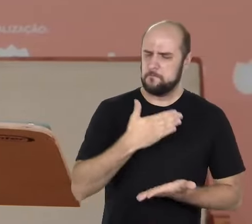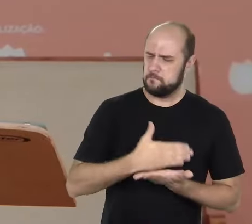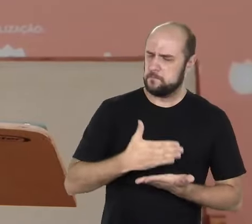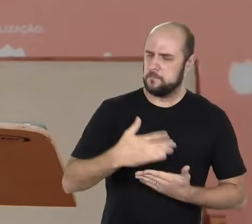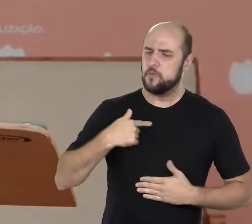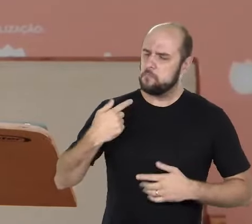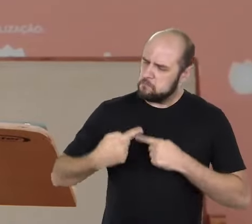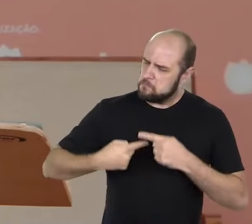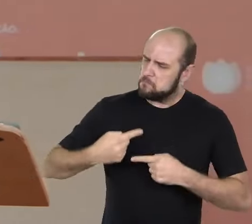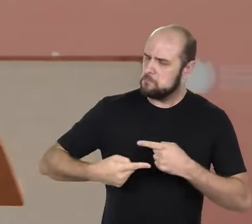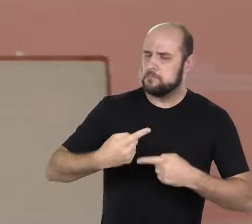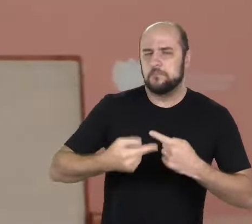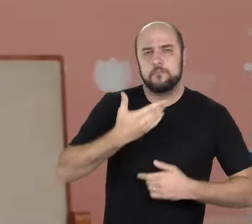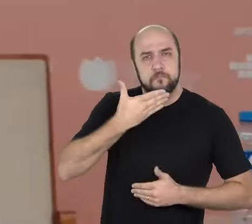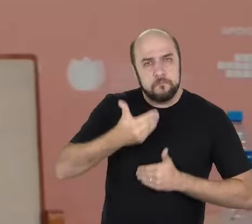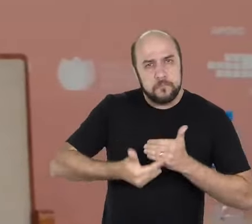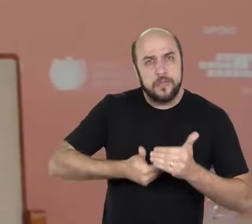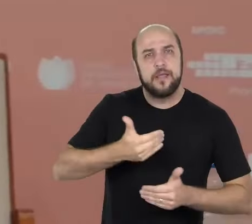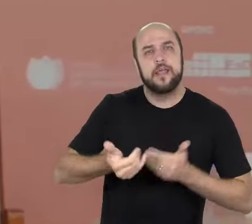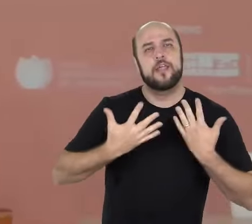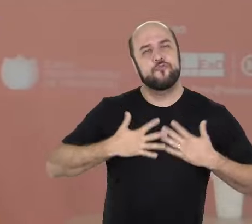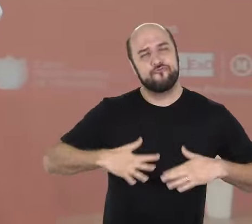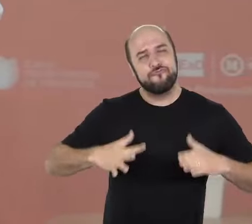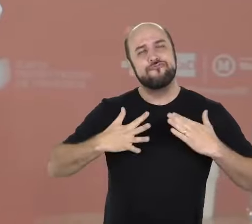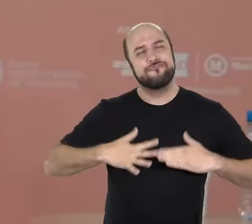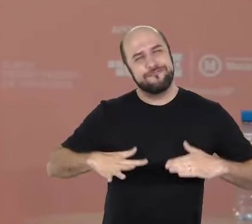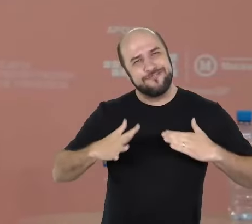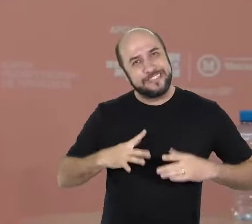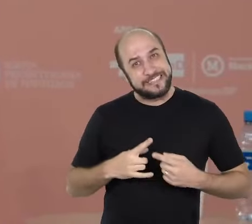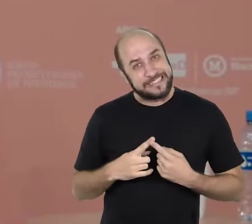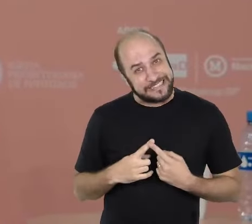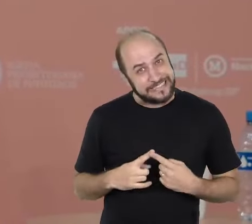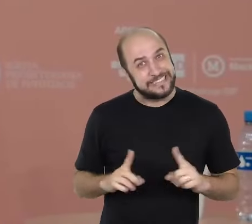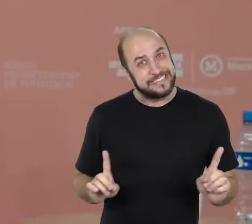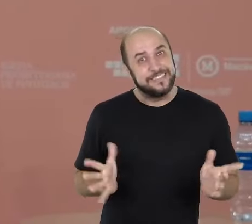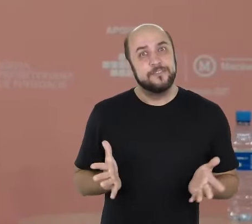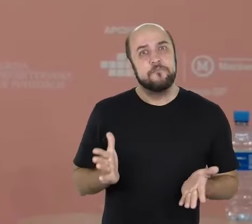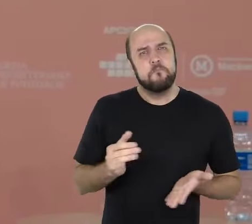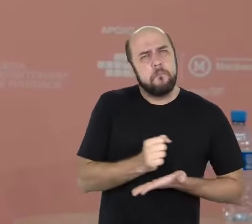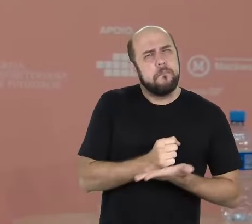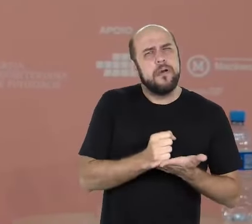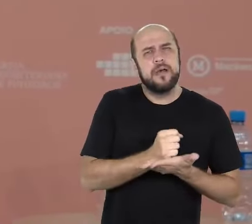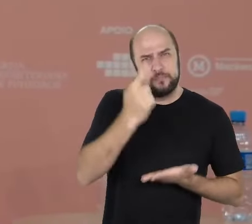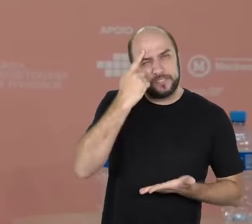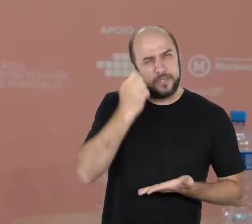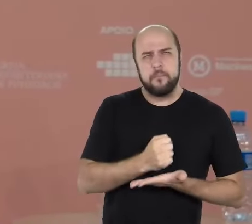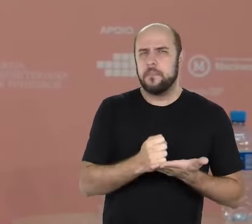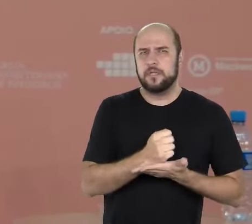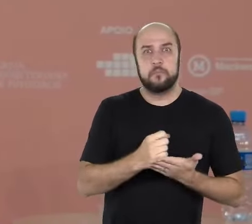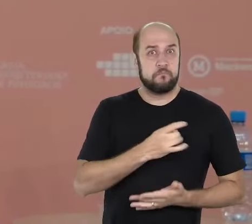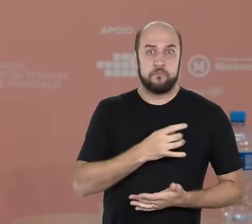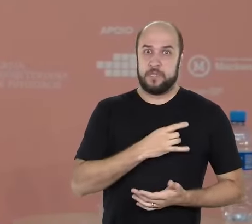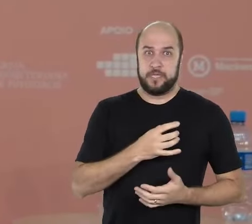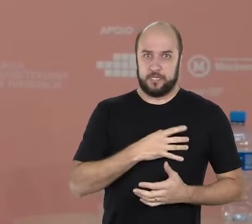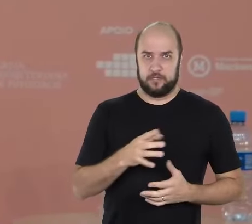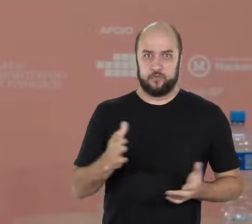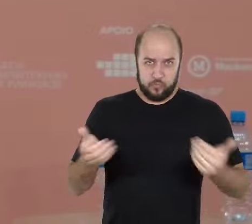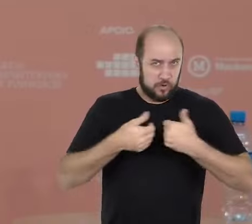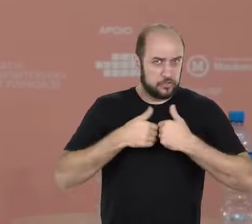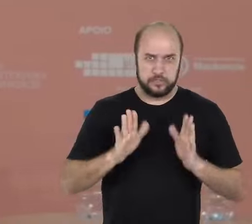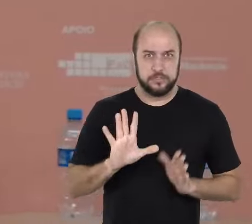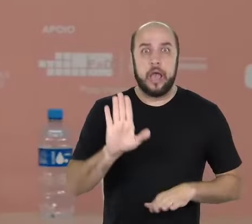fui melhorando, sabe? Fui acalmando. Mas o básico, pensa assim, não precisa ter medo do autista, por mais que eles